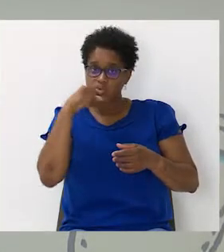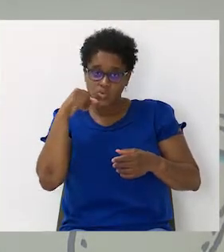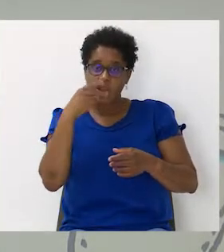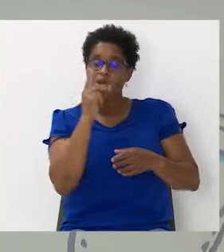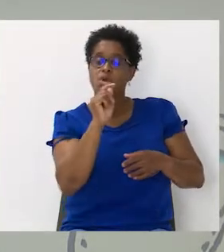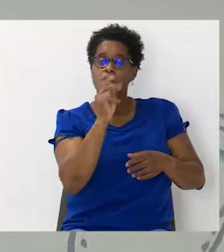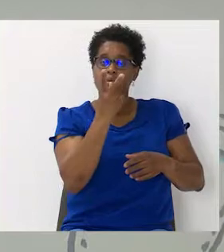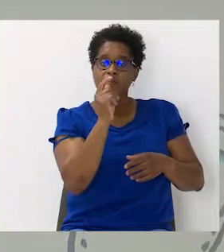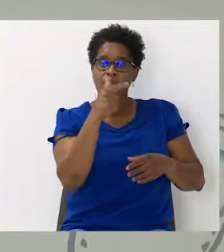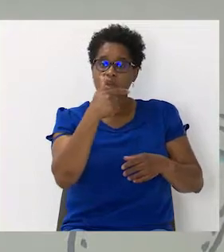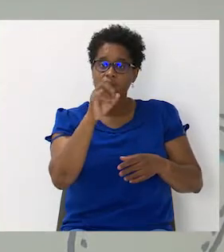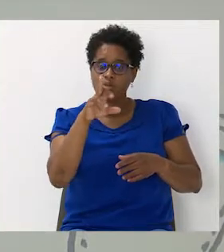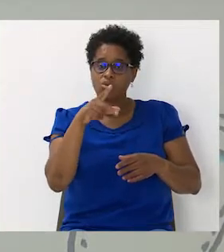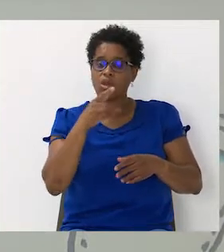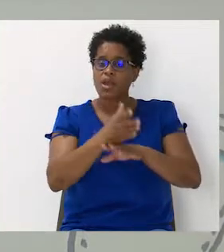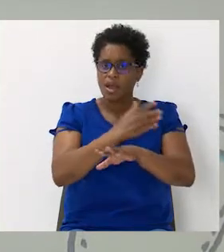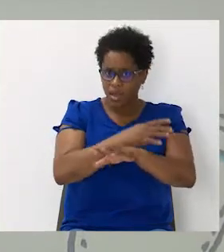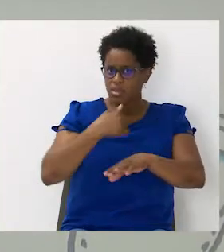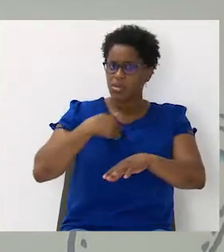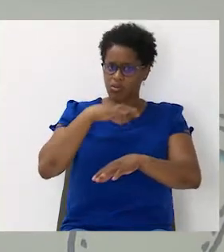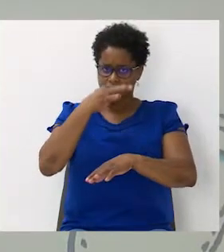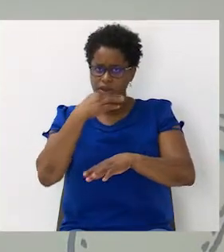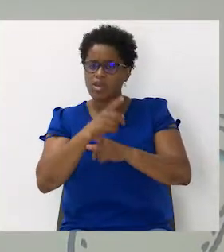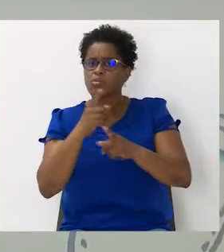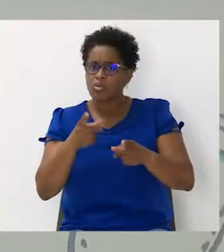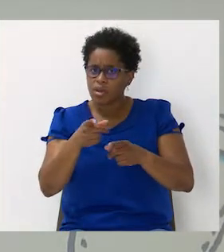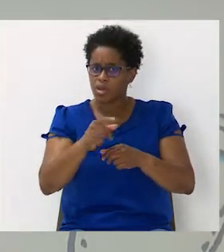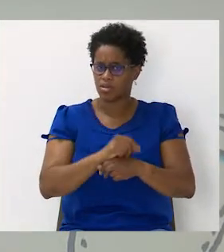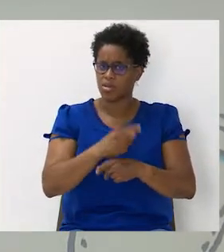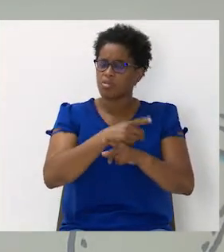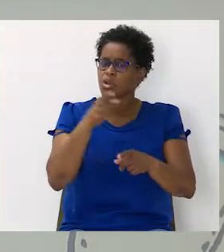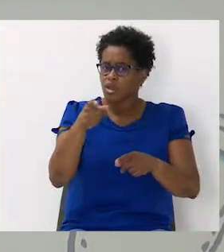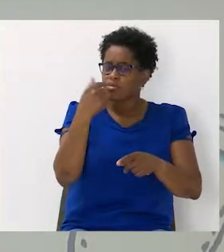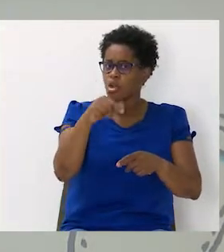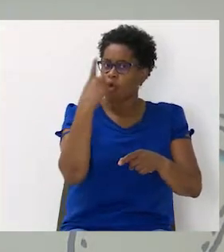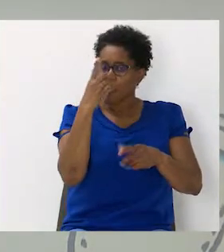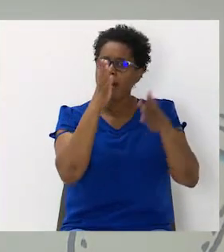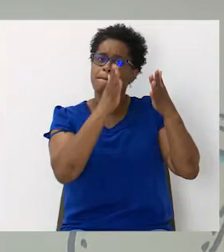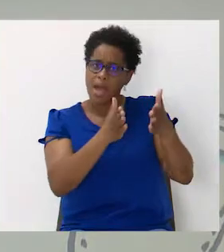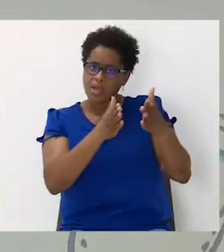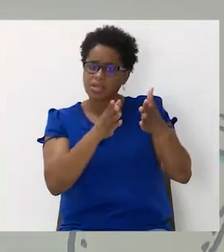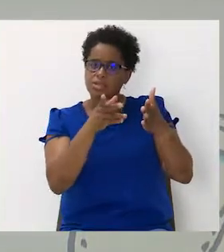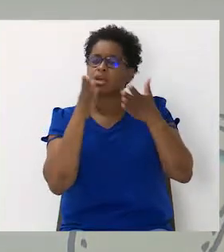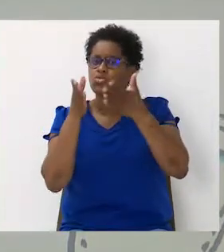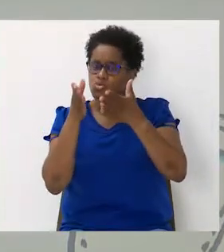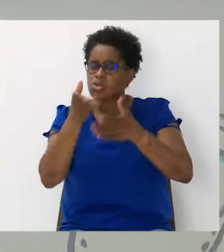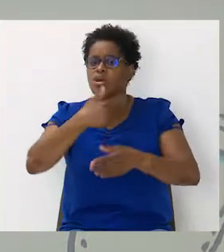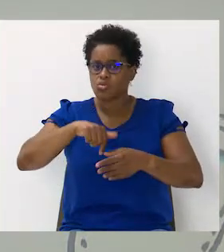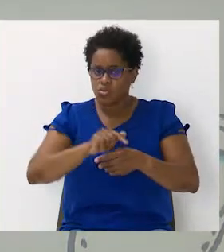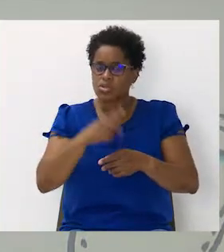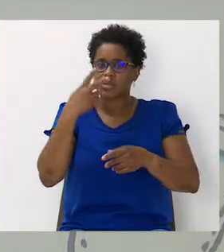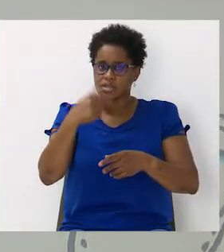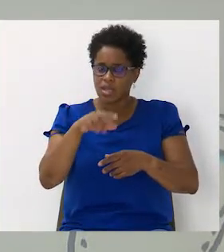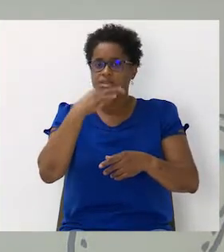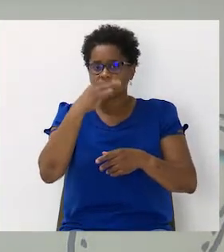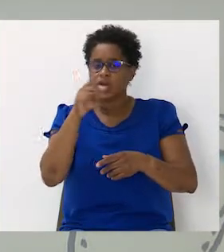sentido ou uma orientação? Aqui nós temos uma parte que nos orienta. Está a dizer que o nosso vetor